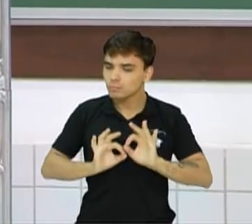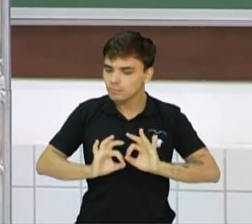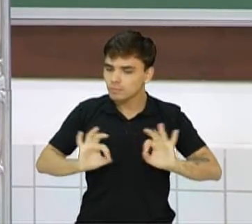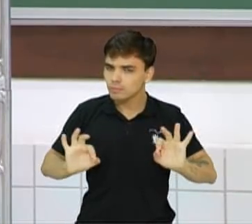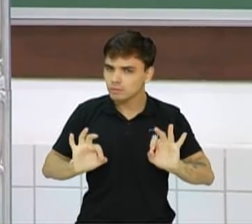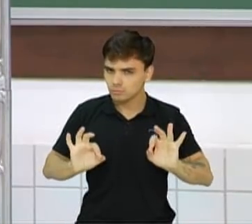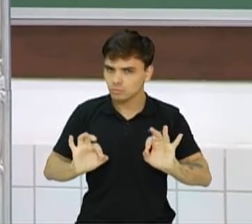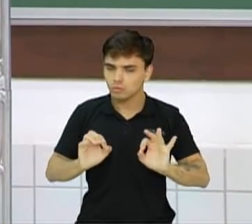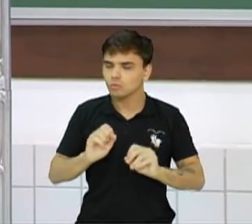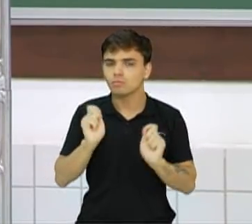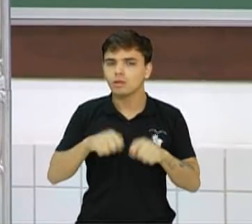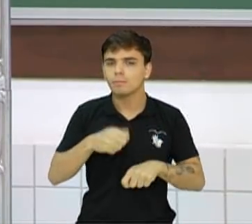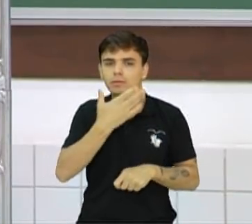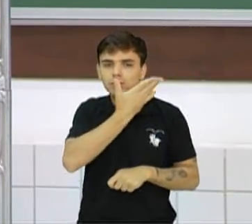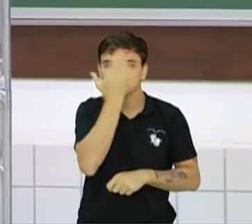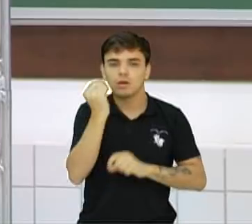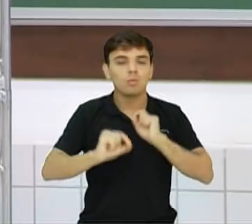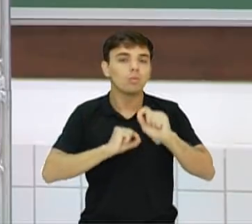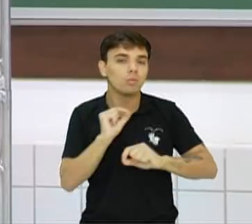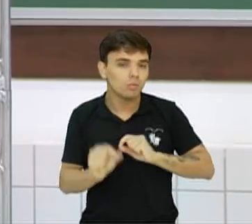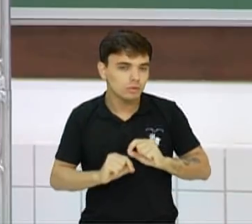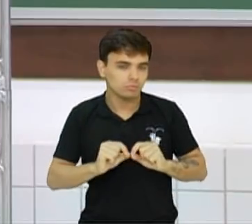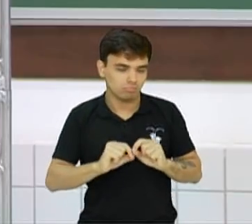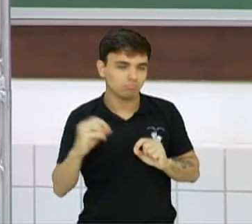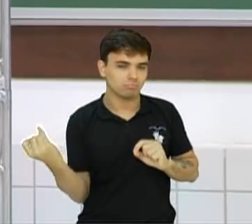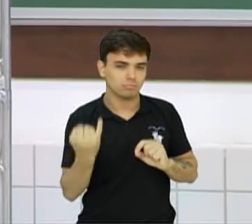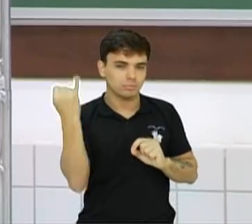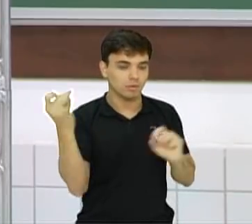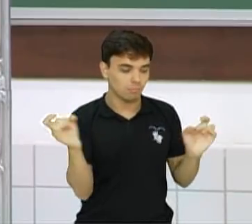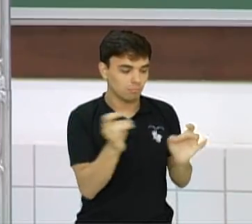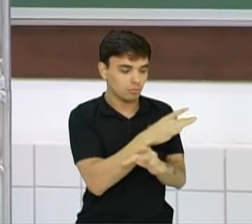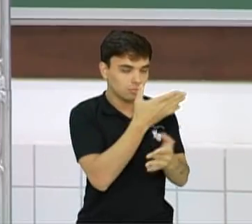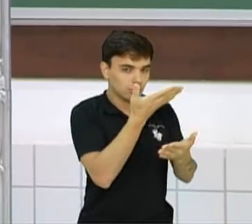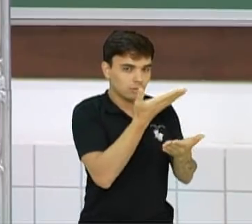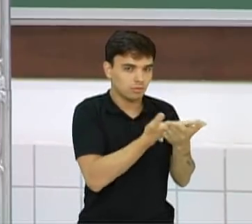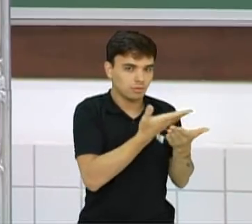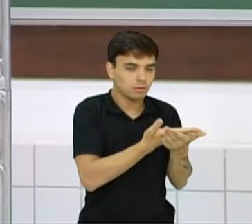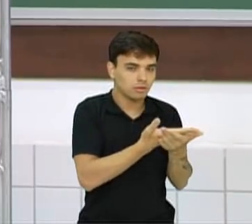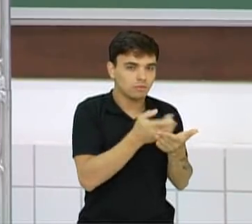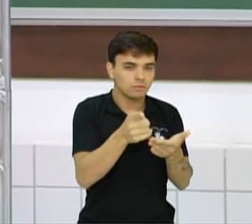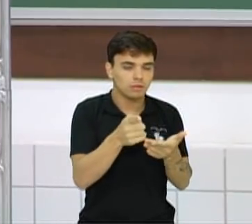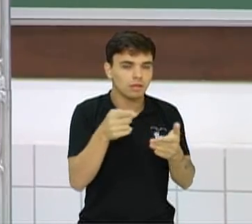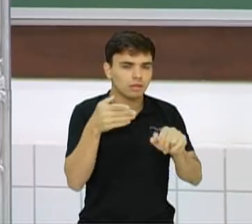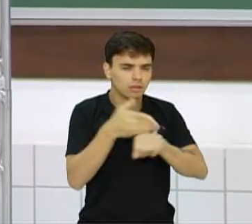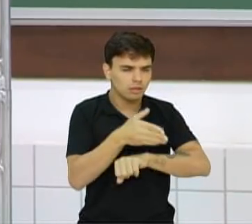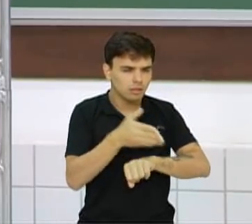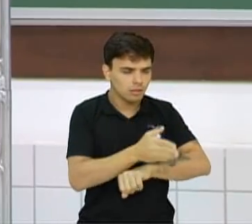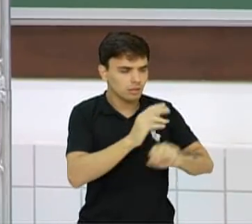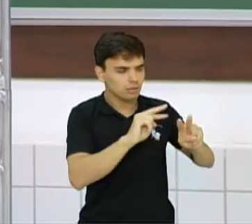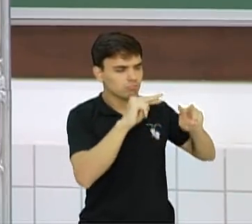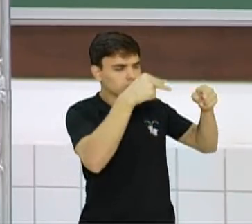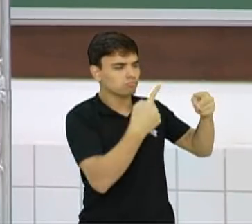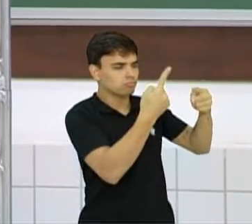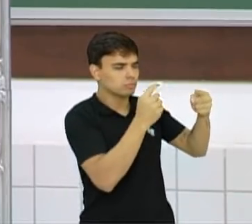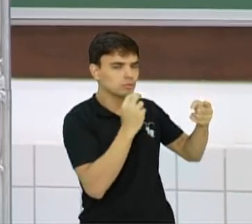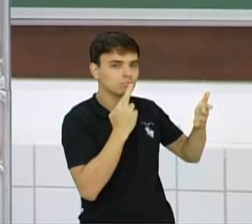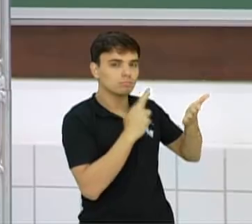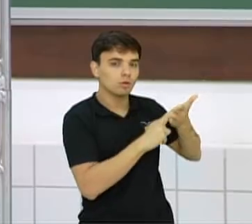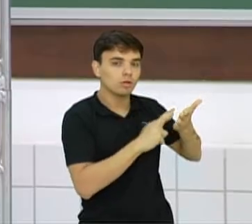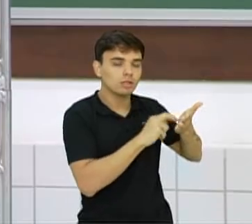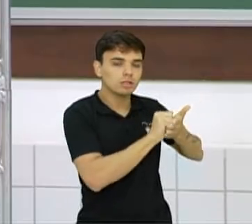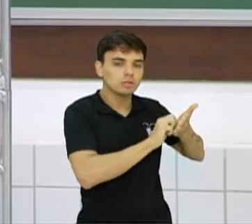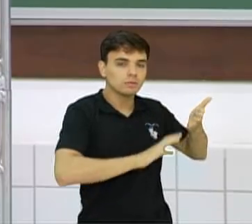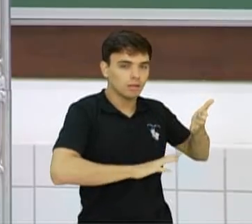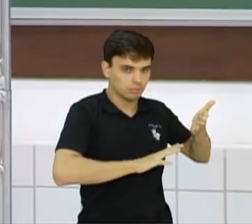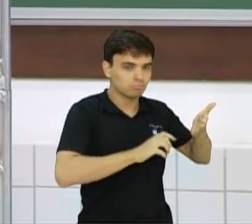não pode esquecer? Super importante, depois que terminou a aula, vai lá, clica no link, faz a sua atividade,